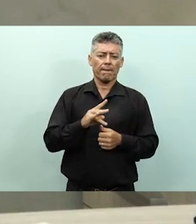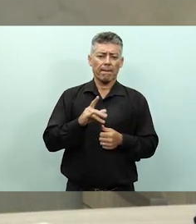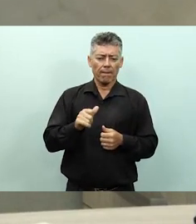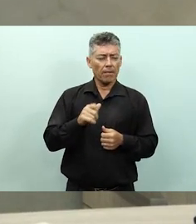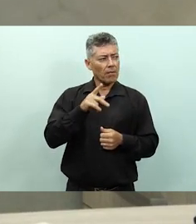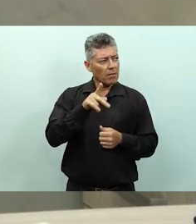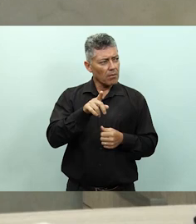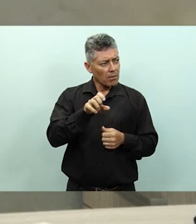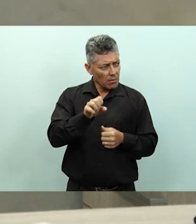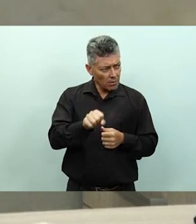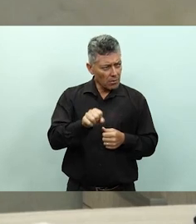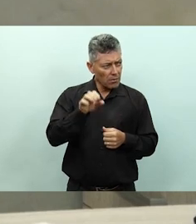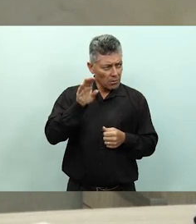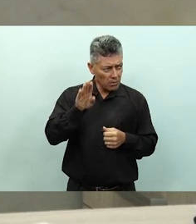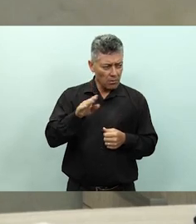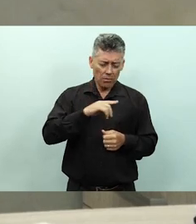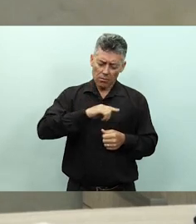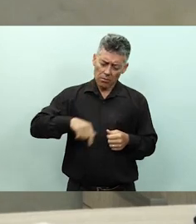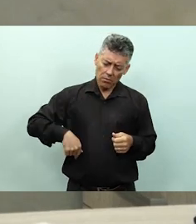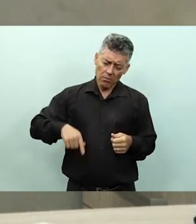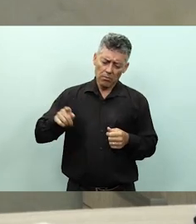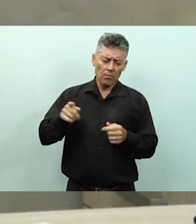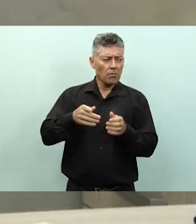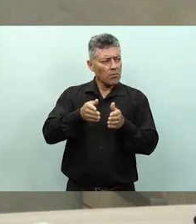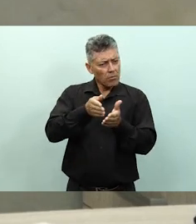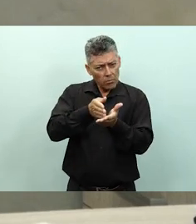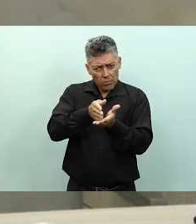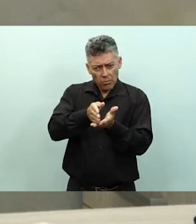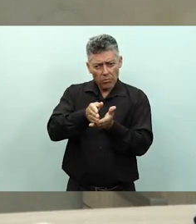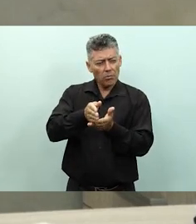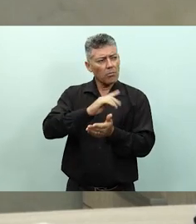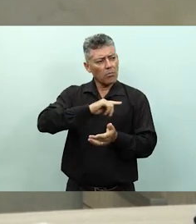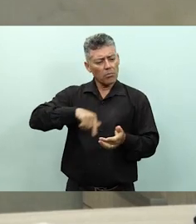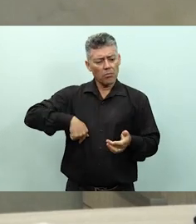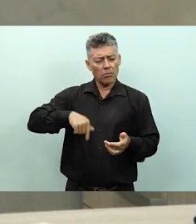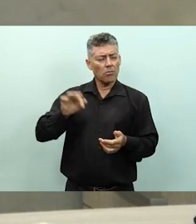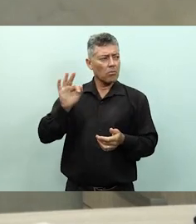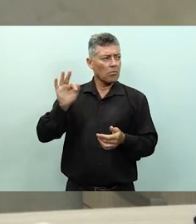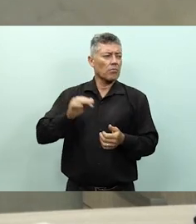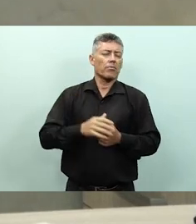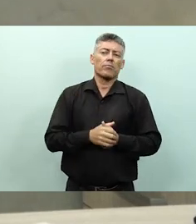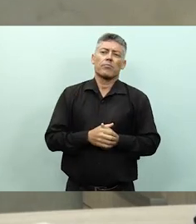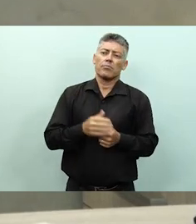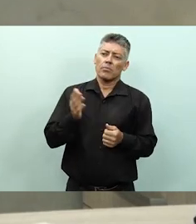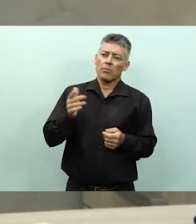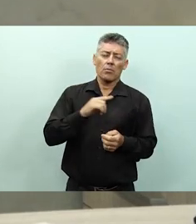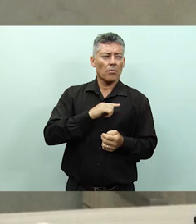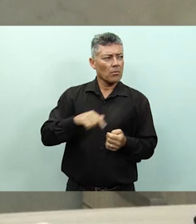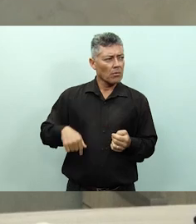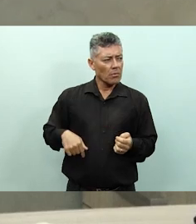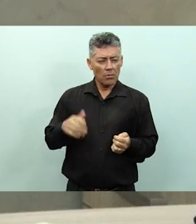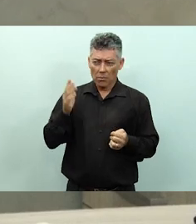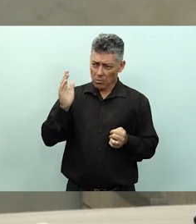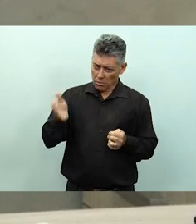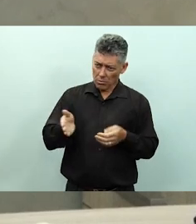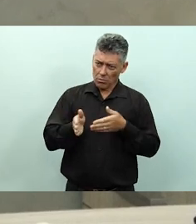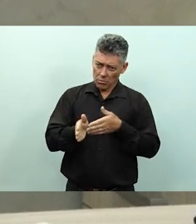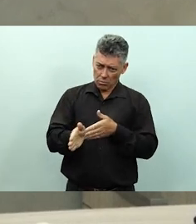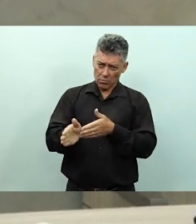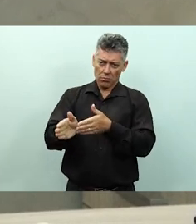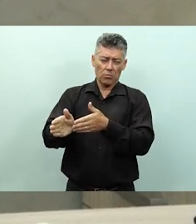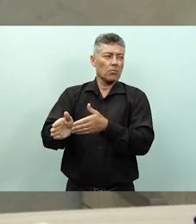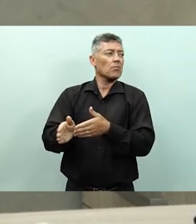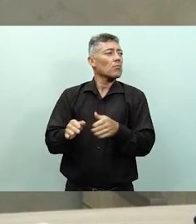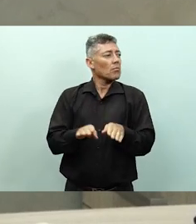do PSB, então era um governo alinhado com o governo federal. E esse governo alinhado com o governo federal,